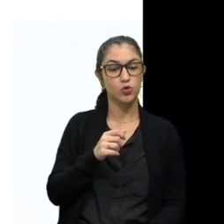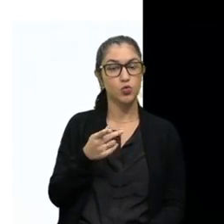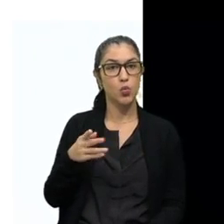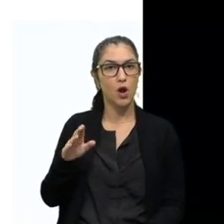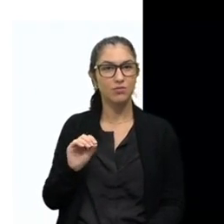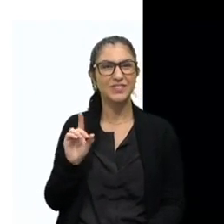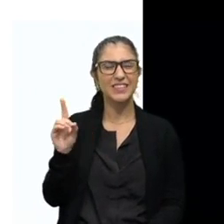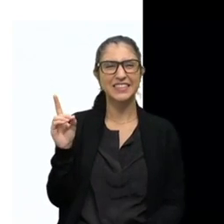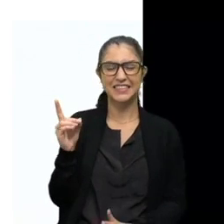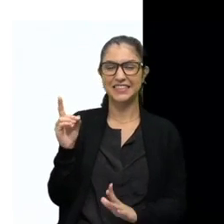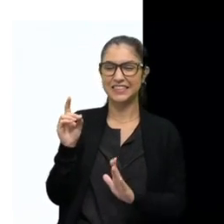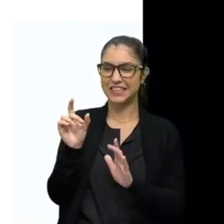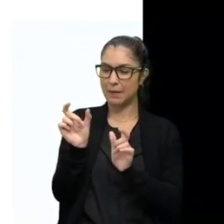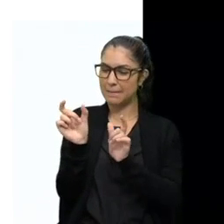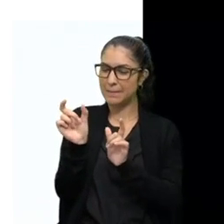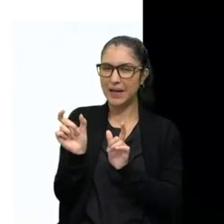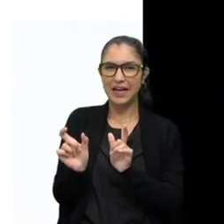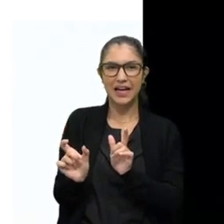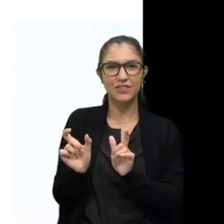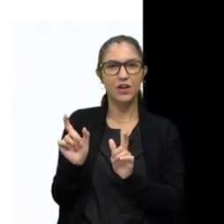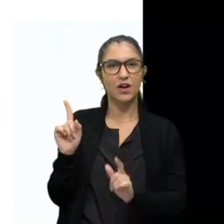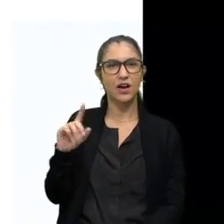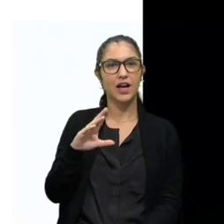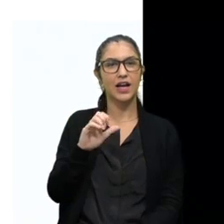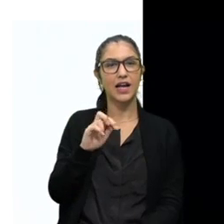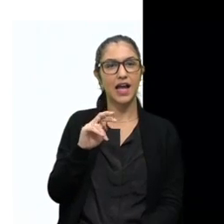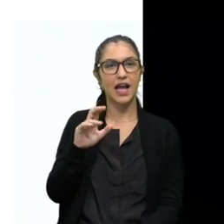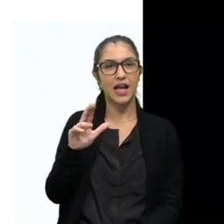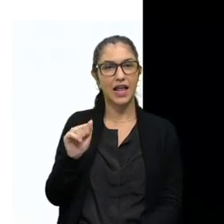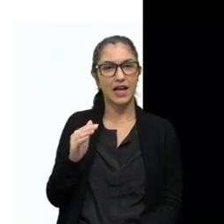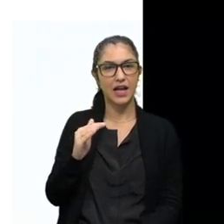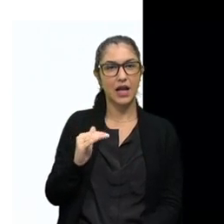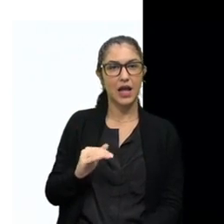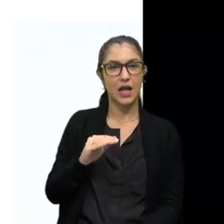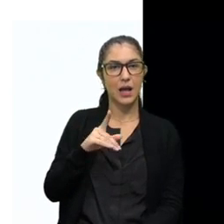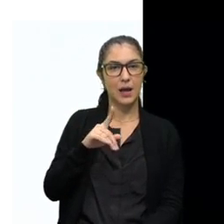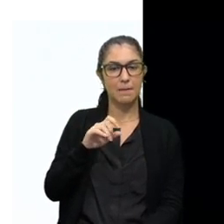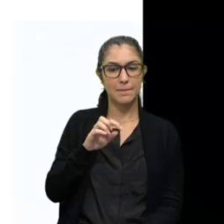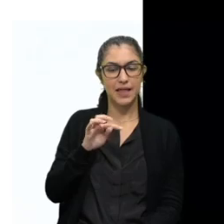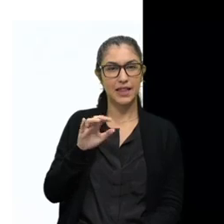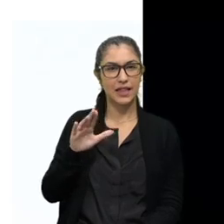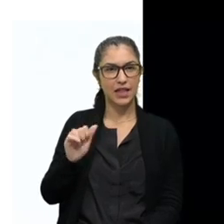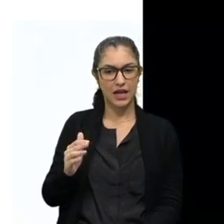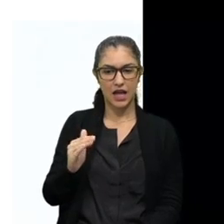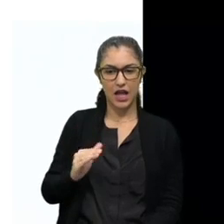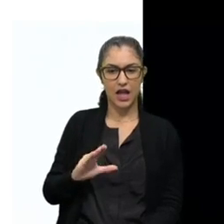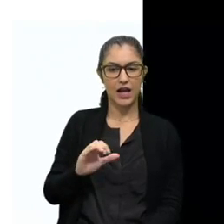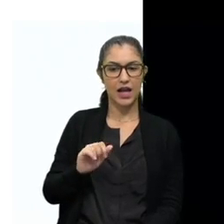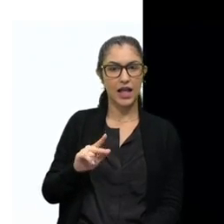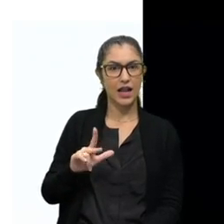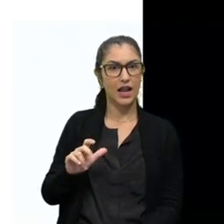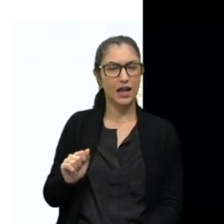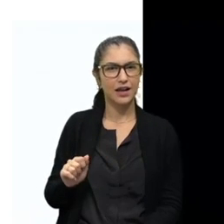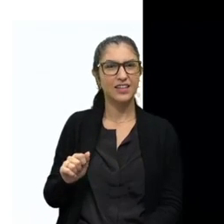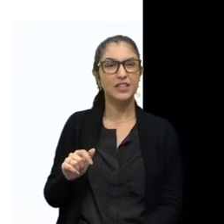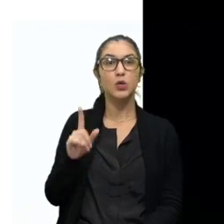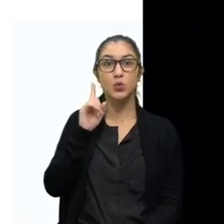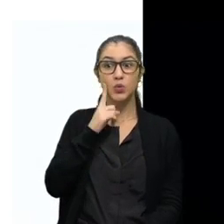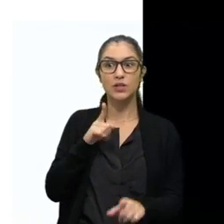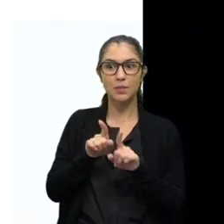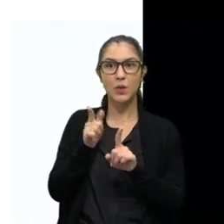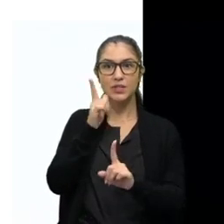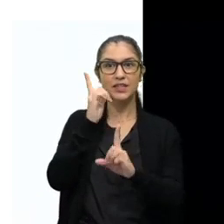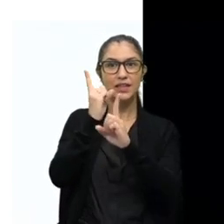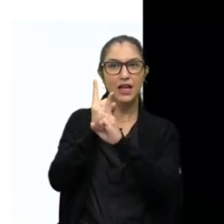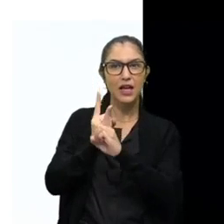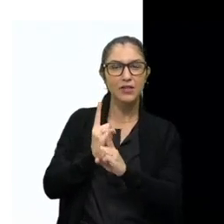já é parecida também. Olha como careca, peteca e caneca. Então, o surdo vai identificando também a questão da semelhança,